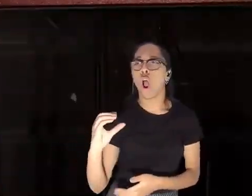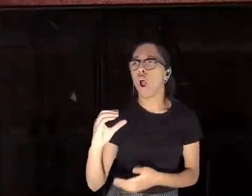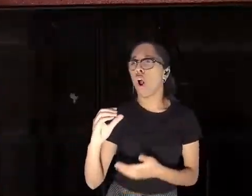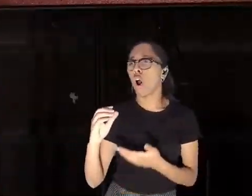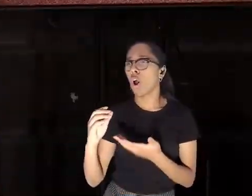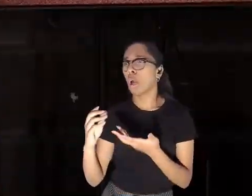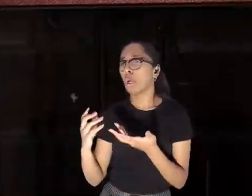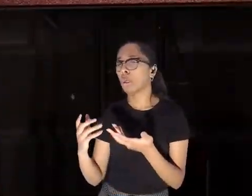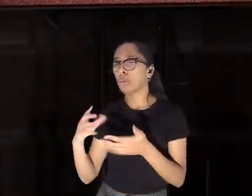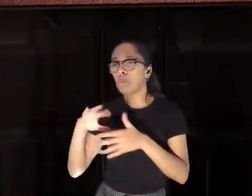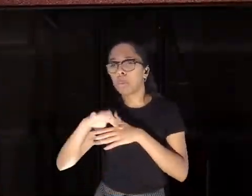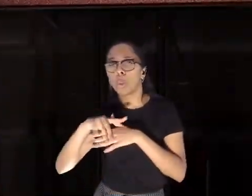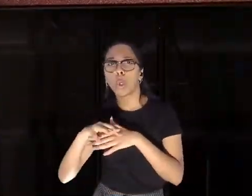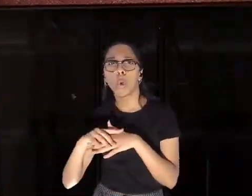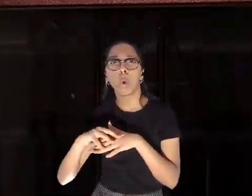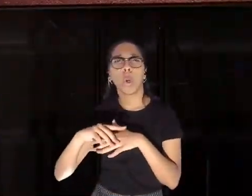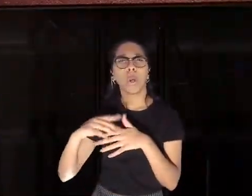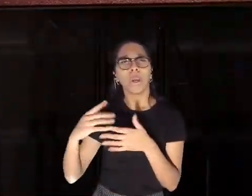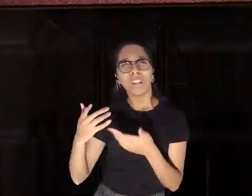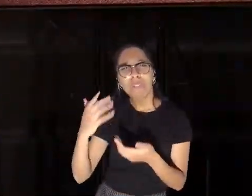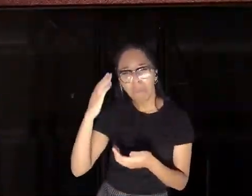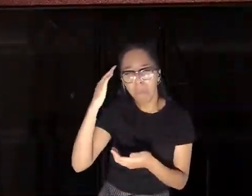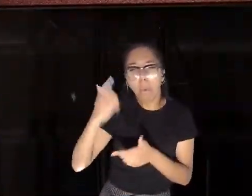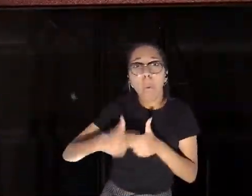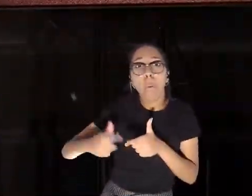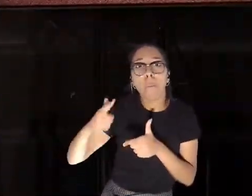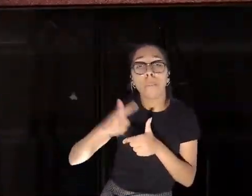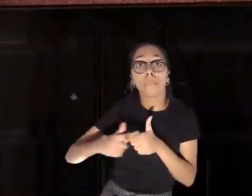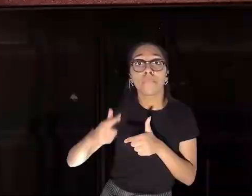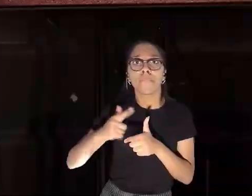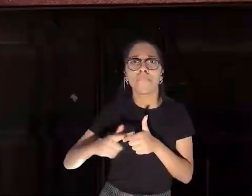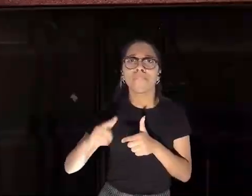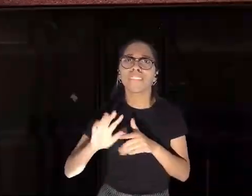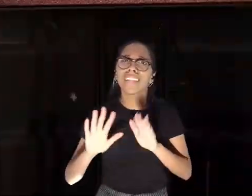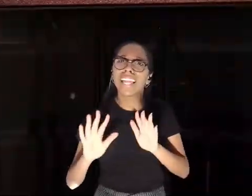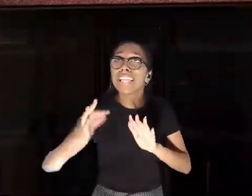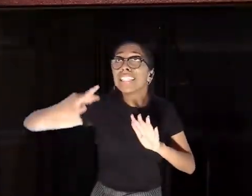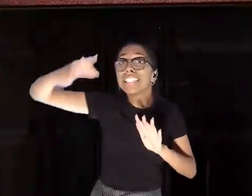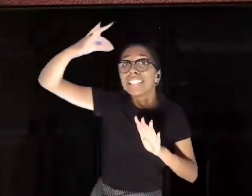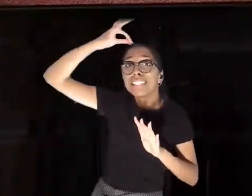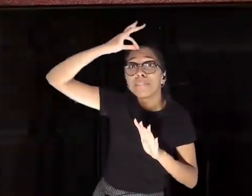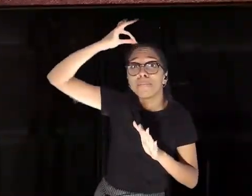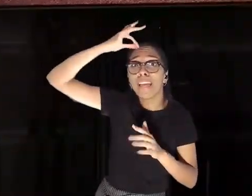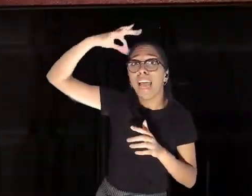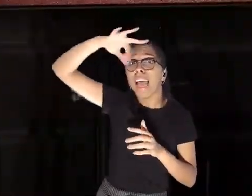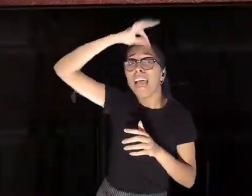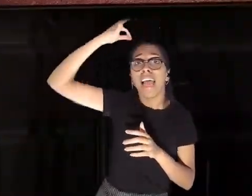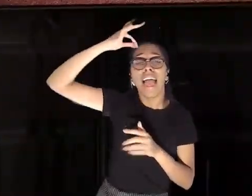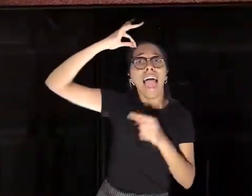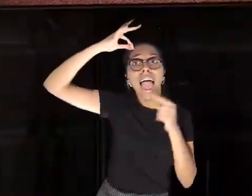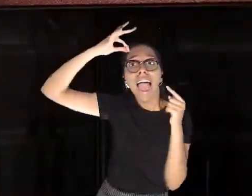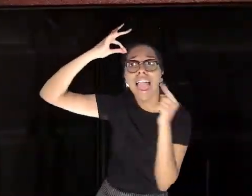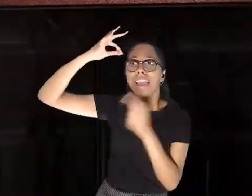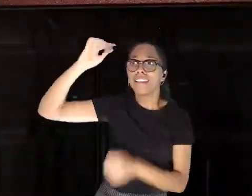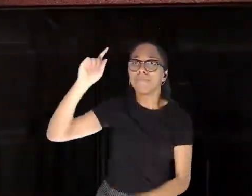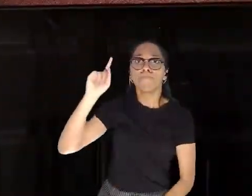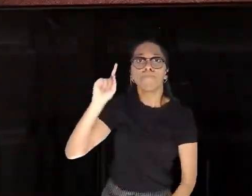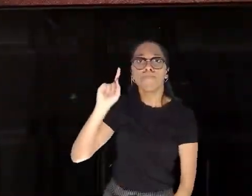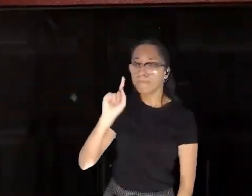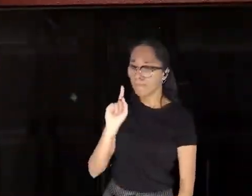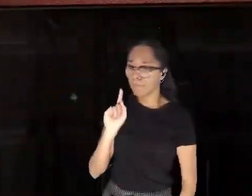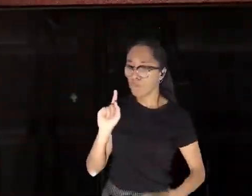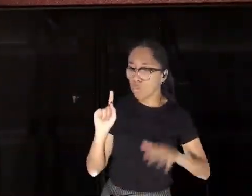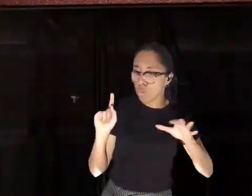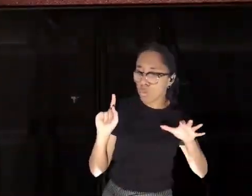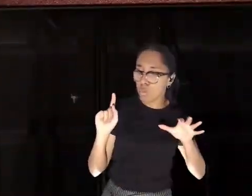Continue fazendo, não tem problema. Mas o que eu quero dizer é: quem muda a sua vida é o Espírito Santo. Interesse-se pelo Espírito Santo,